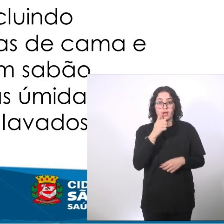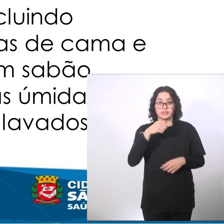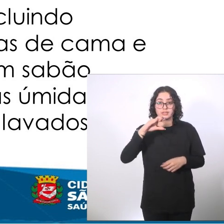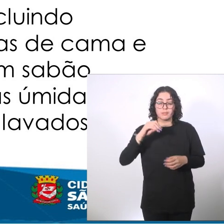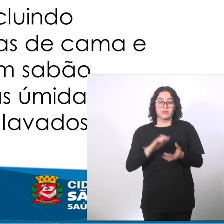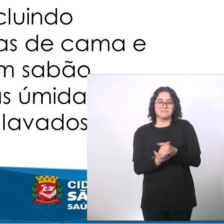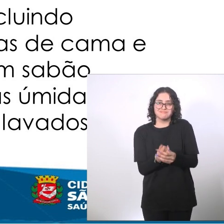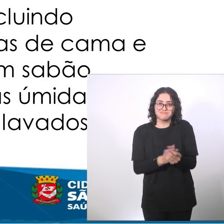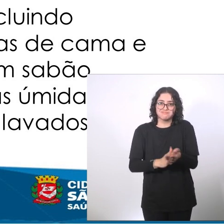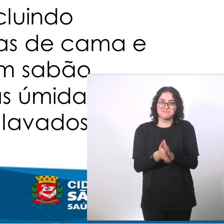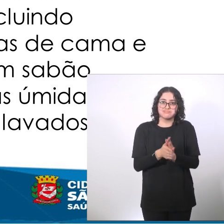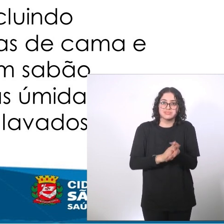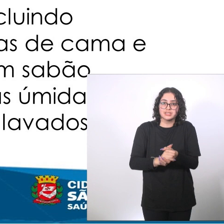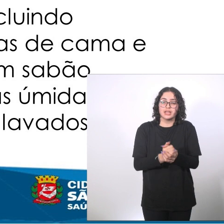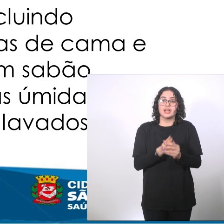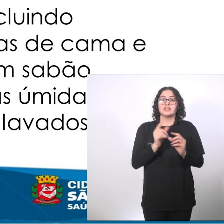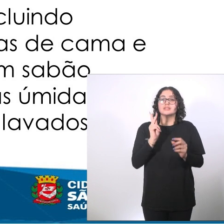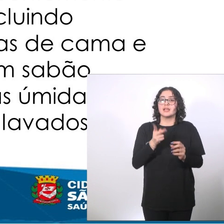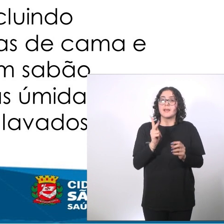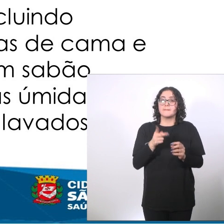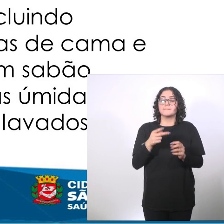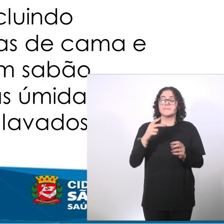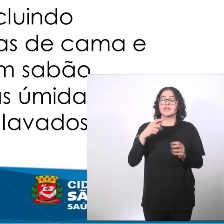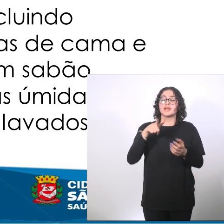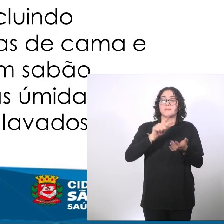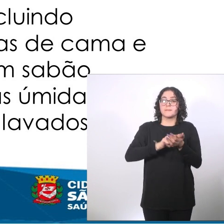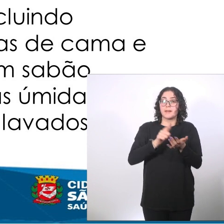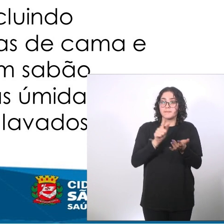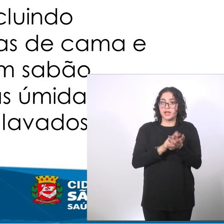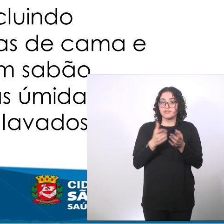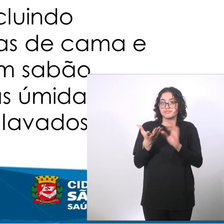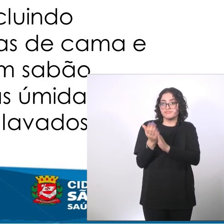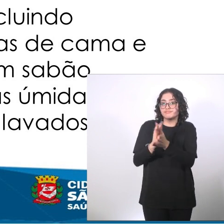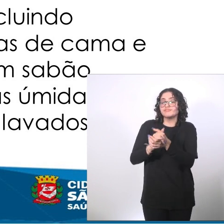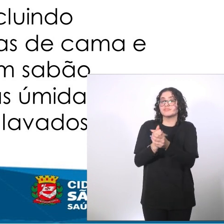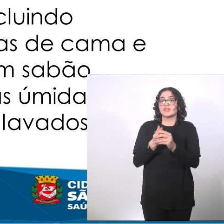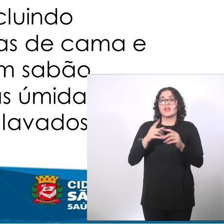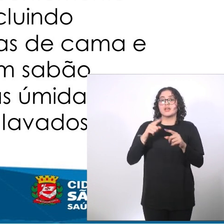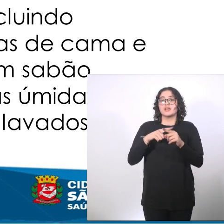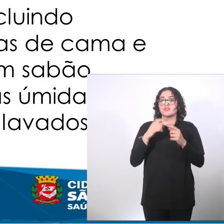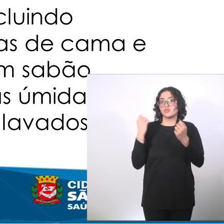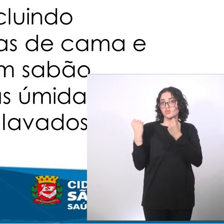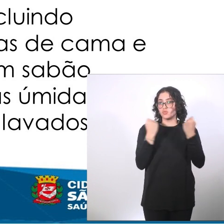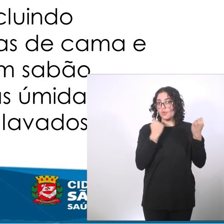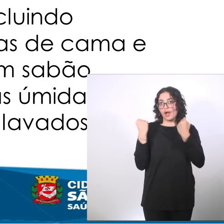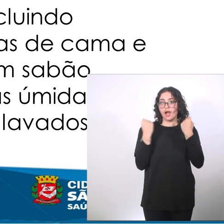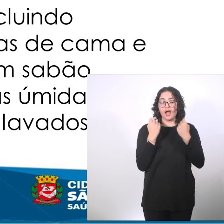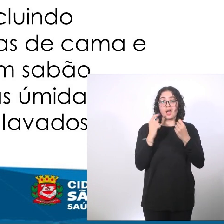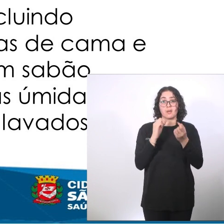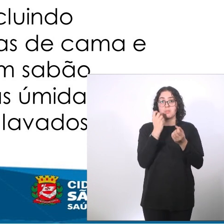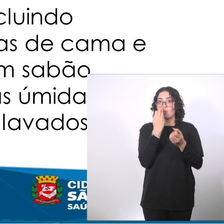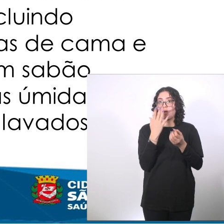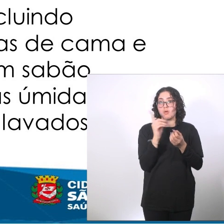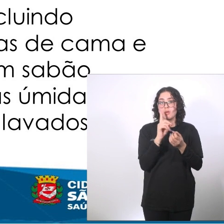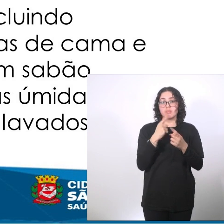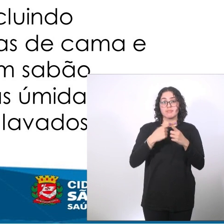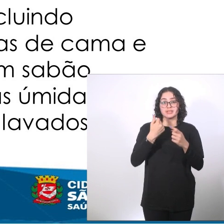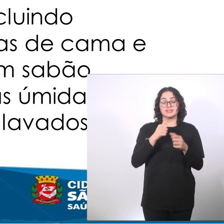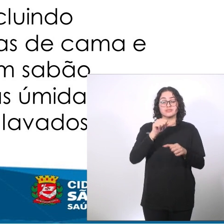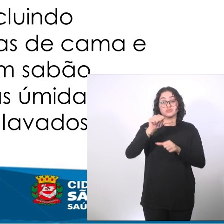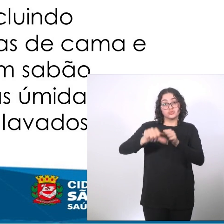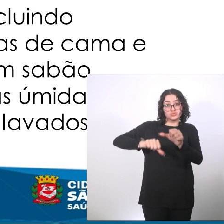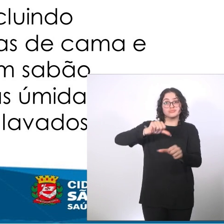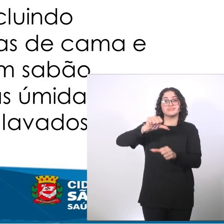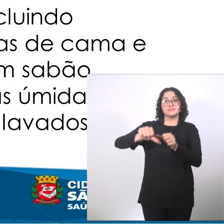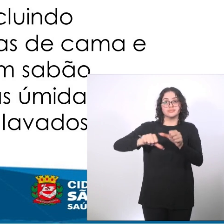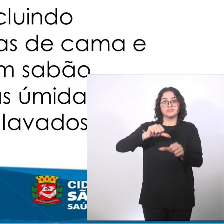papel toalha para secá-las. Caso não seja possível, utilizar toalha de tecido e trocá-la toda vez que